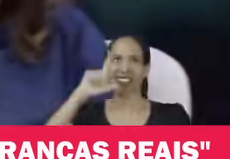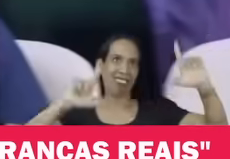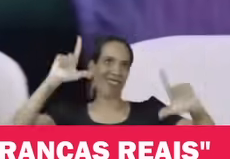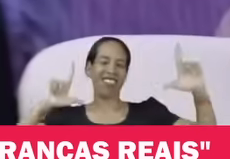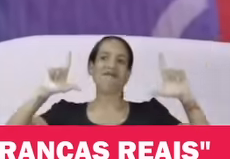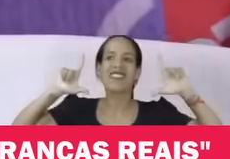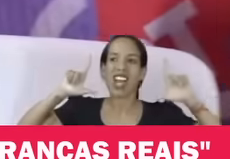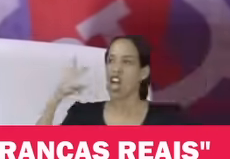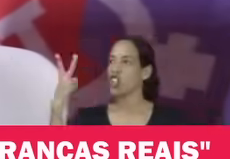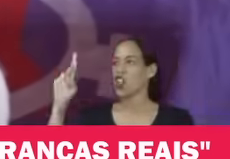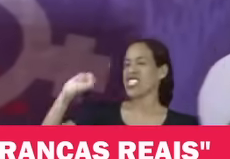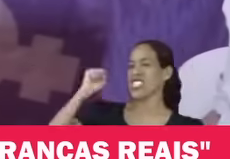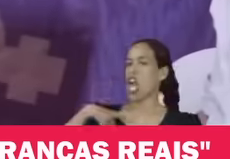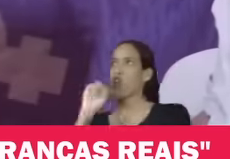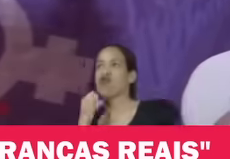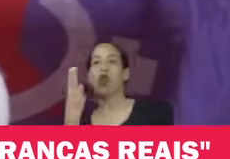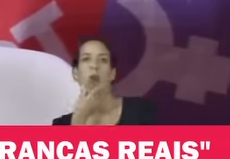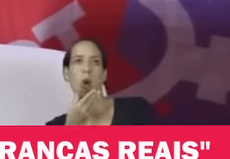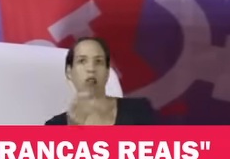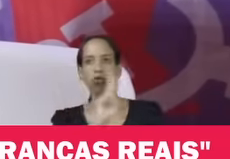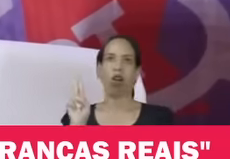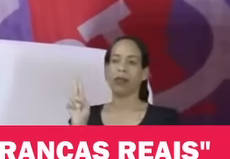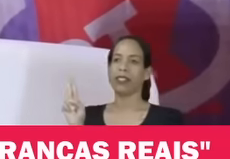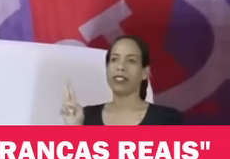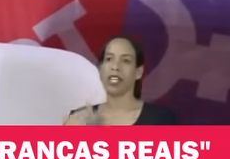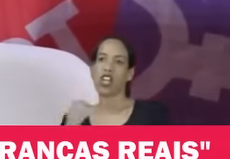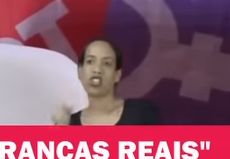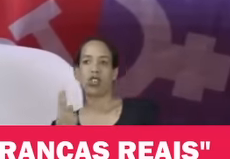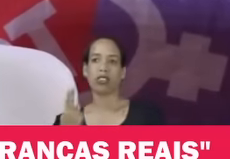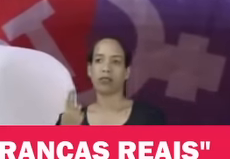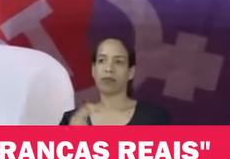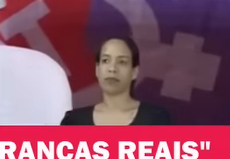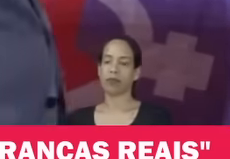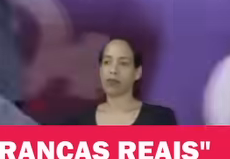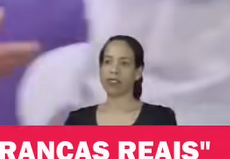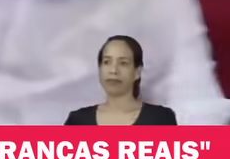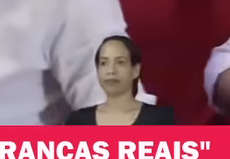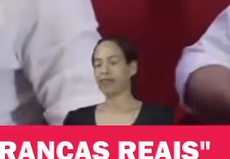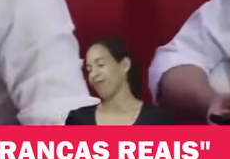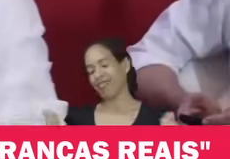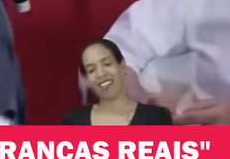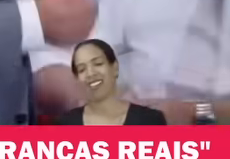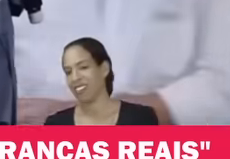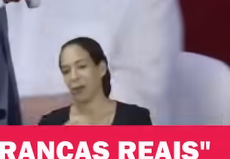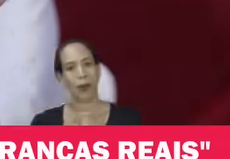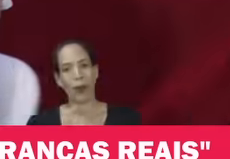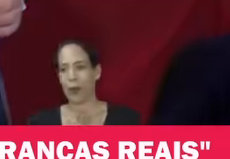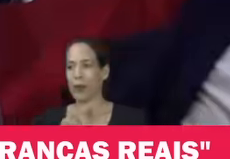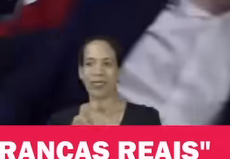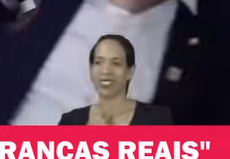televisão 2 segundos. Eu sou fulano de tal. Eu sou... Não dá. Não